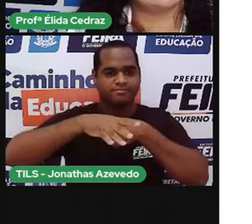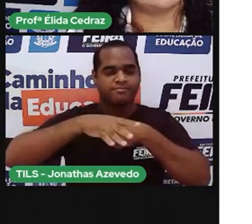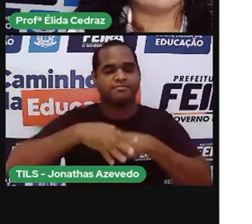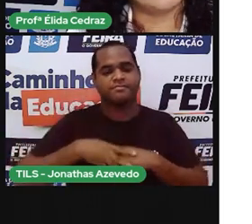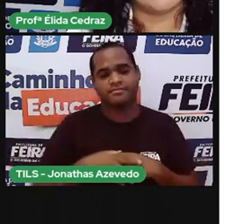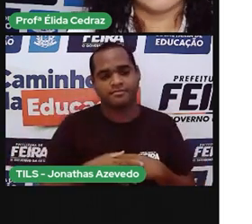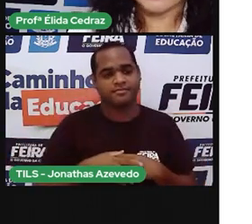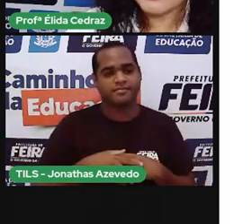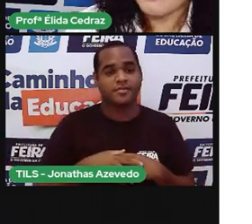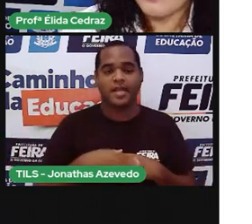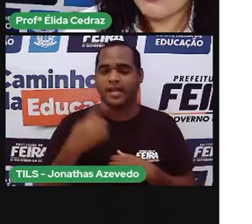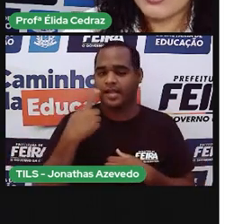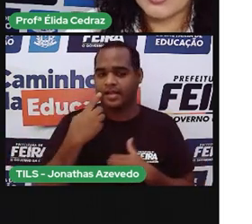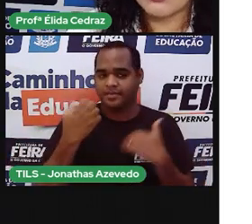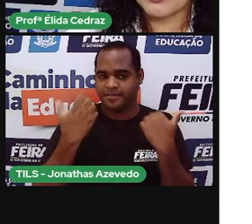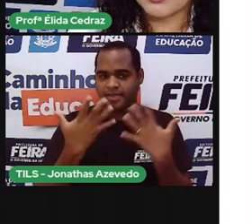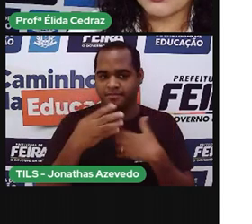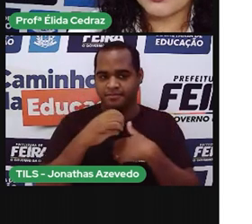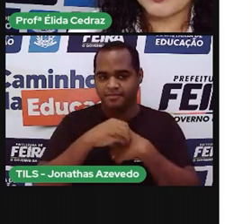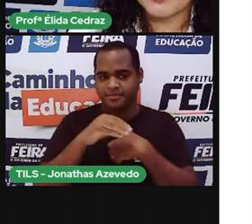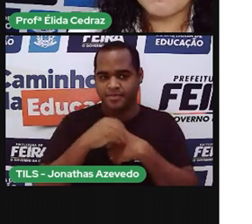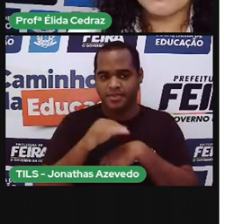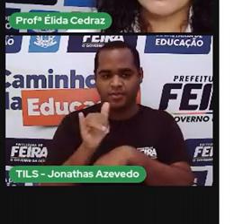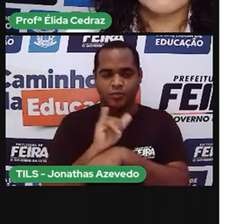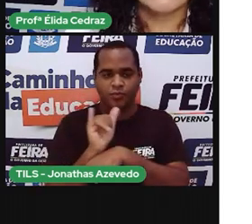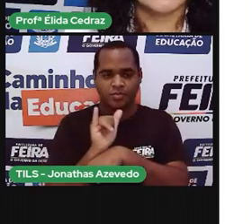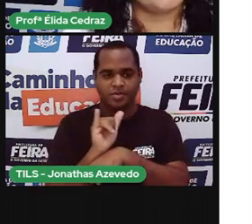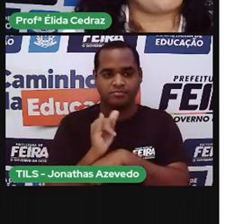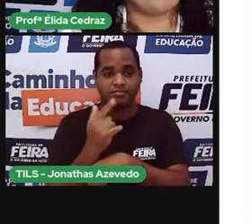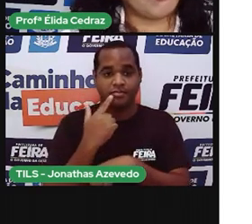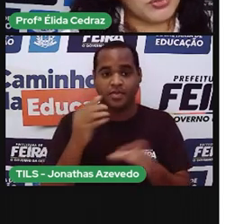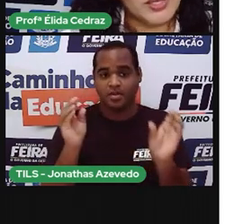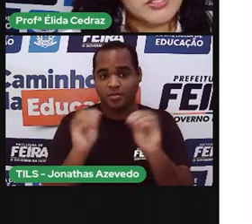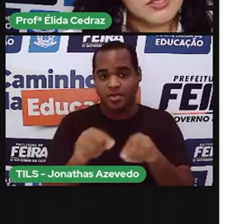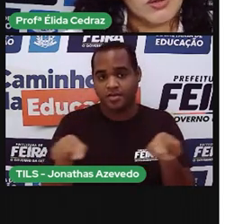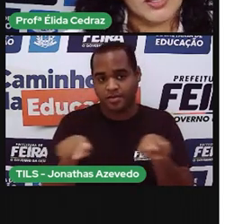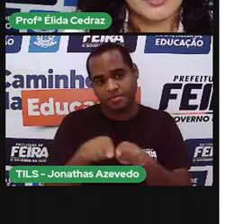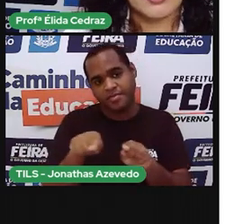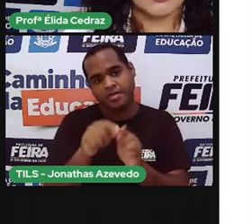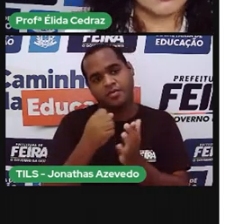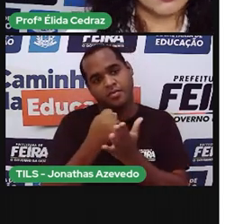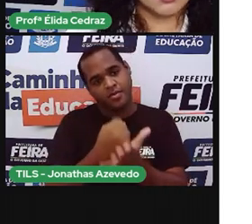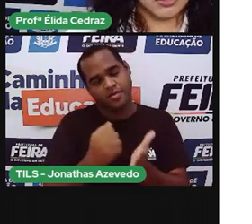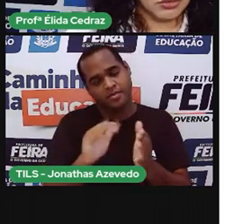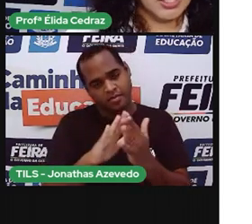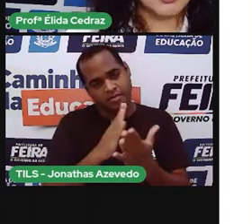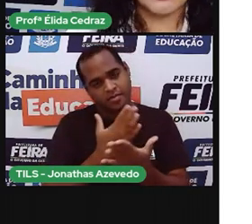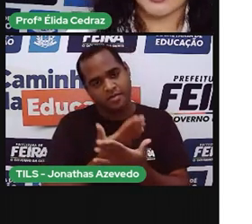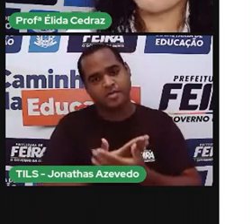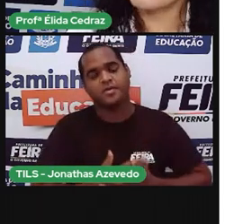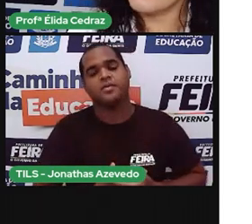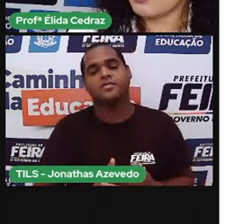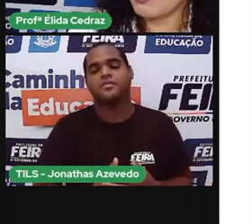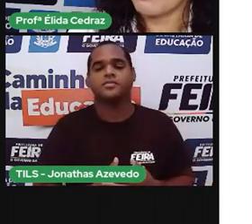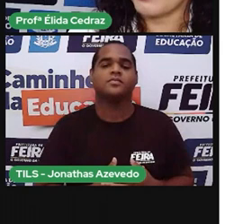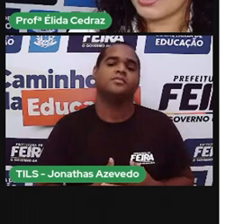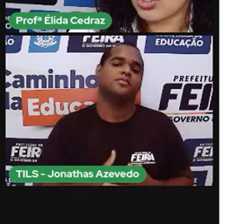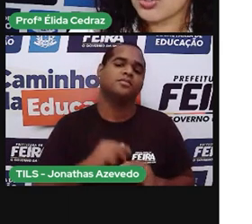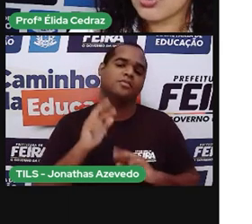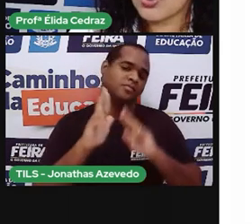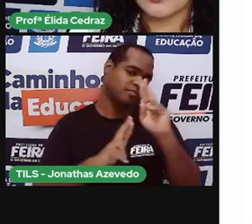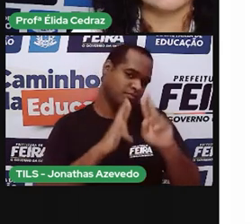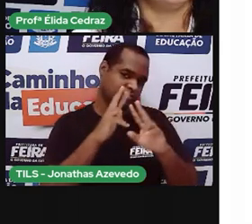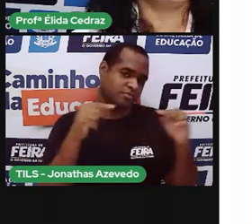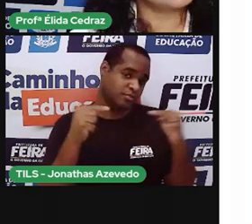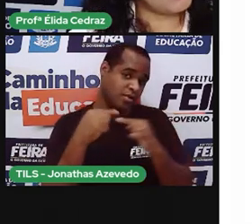e lá além da aula aqui do YouTube e do apoio da span Deus responsáveis receberam